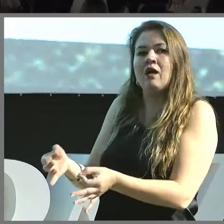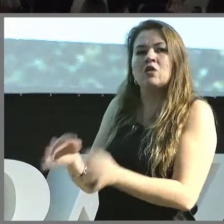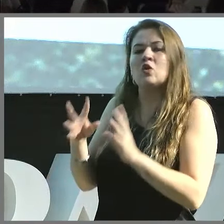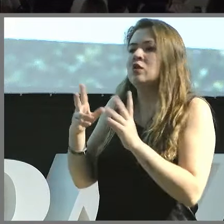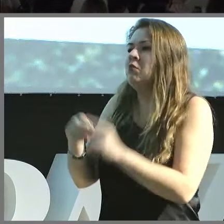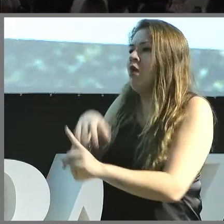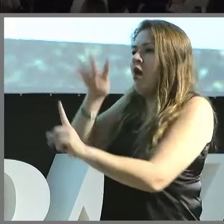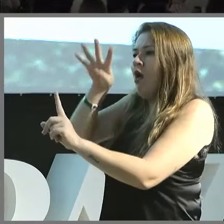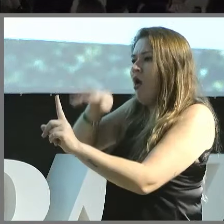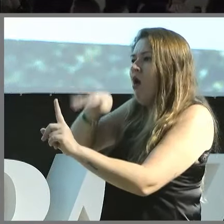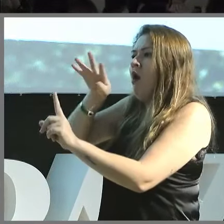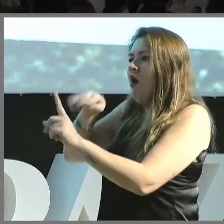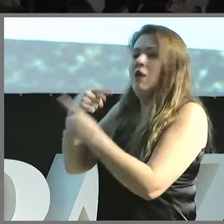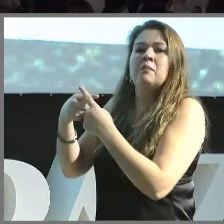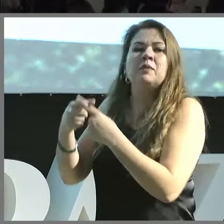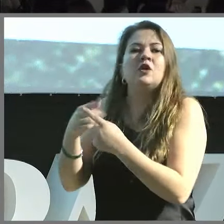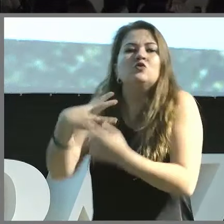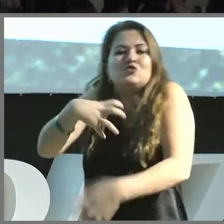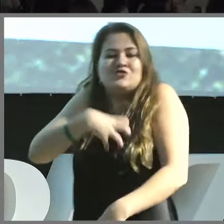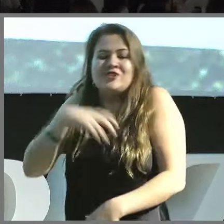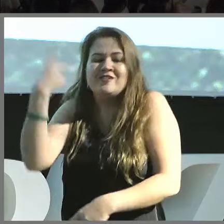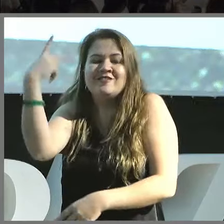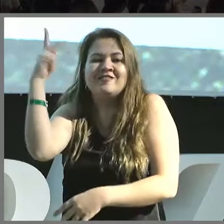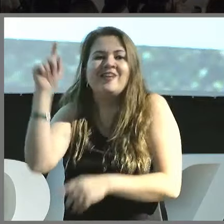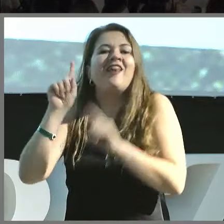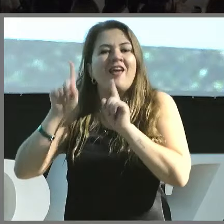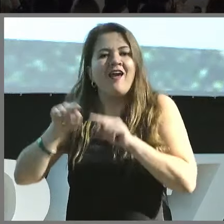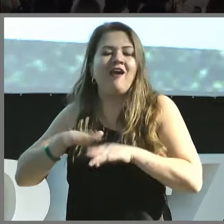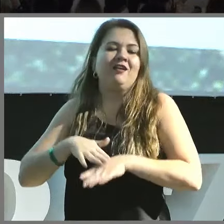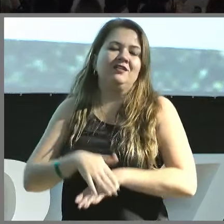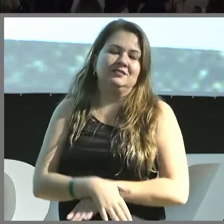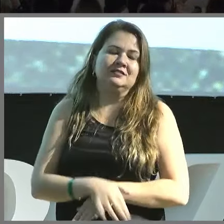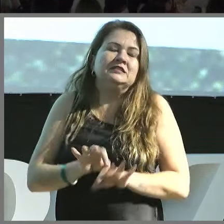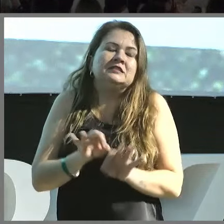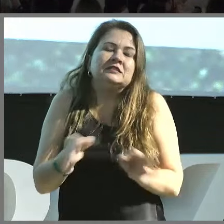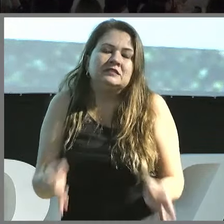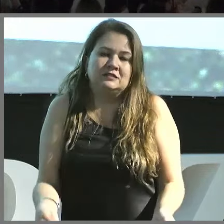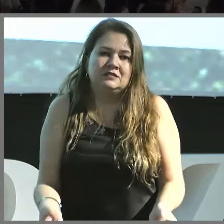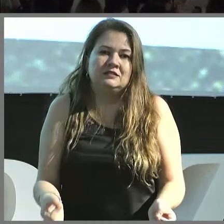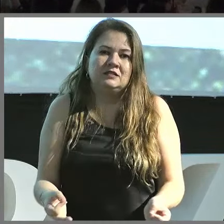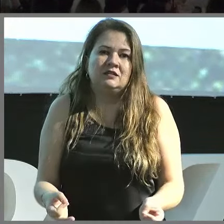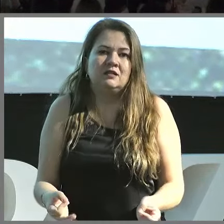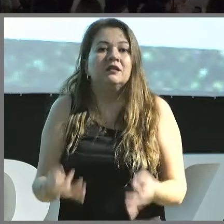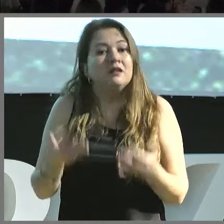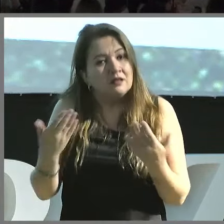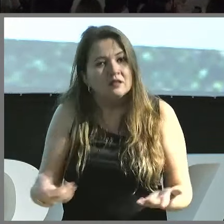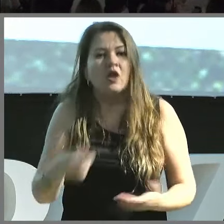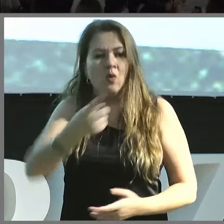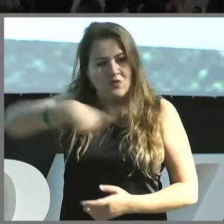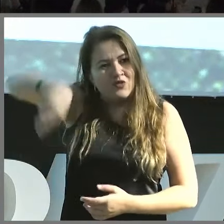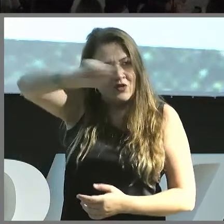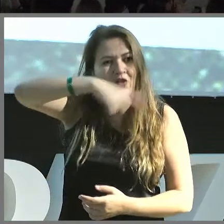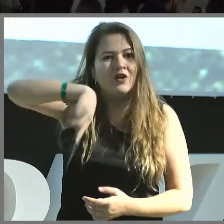humilde, é nele que nós vamos buscando a espada da renovação, a paz que ele